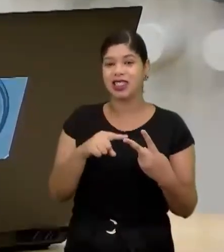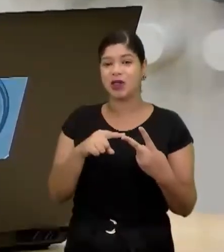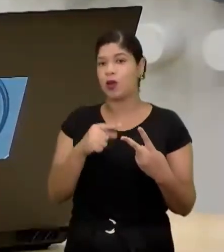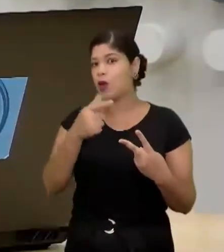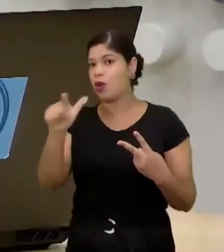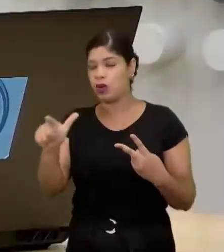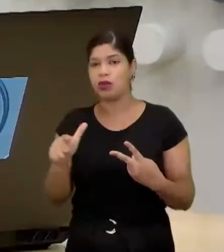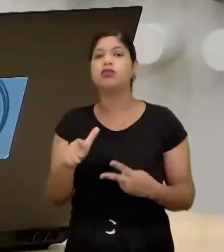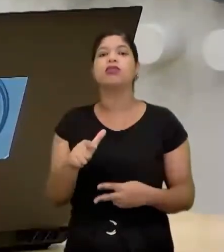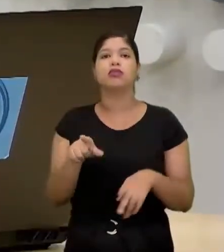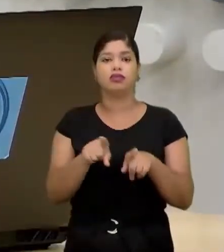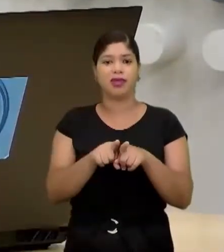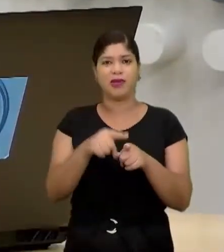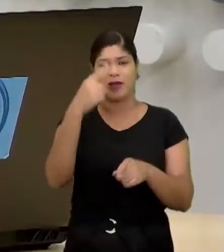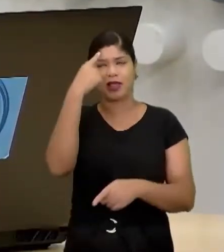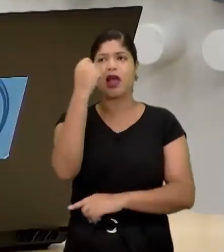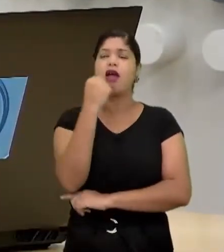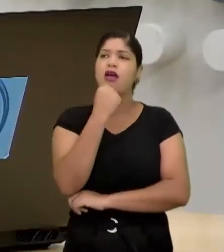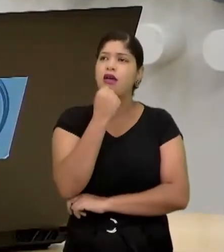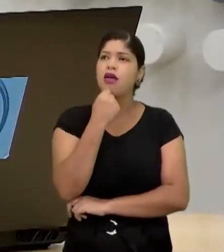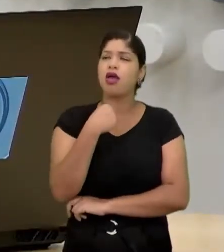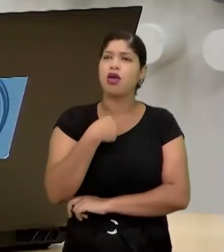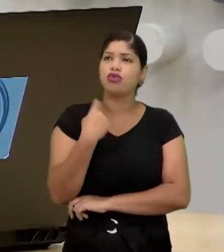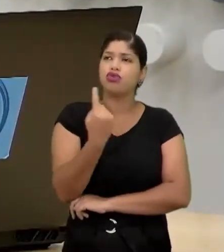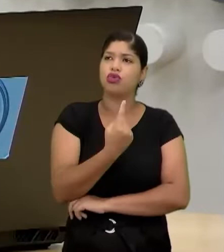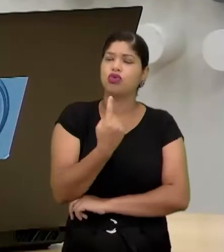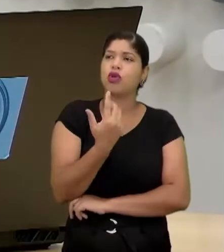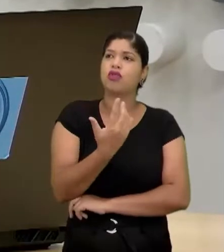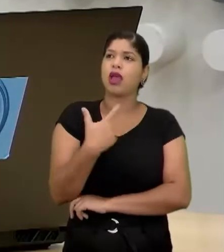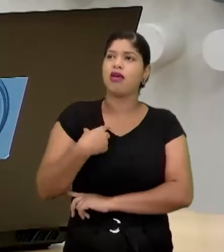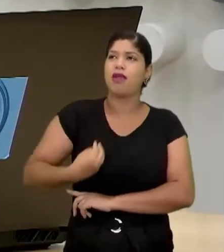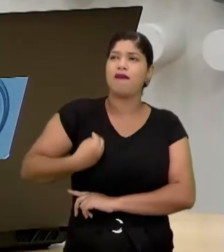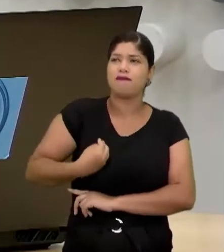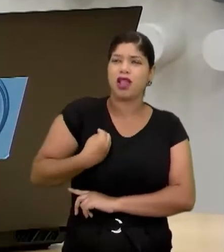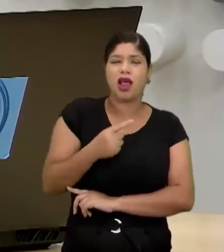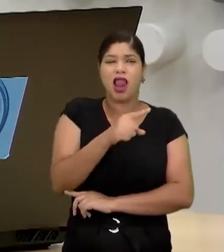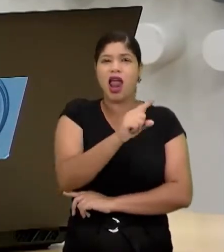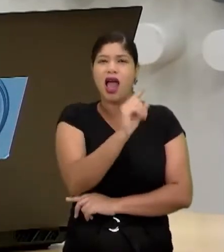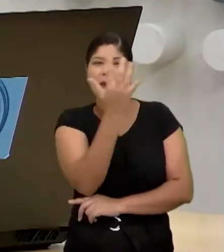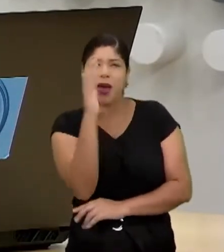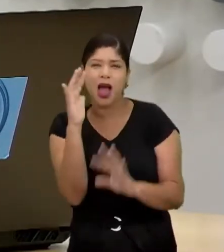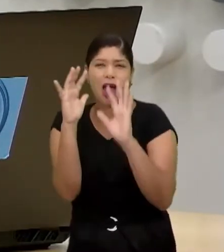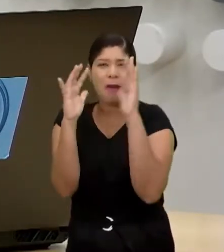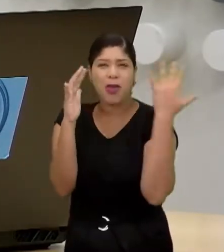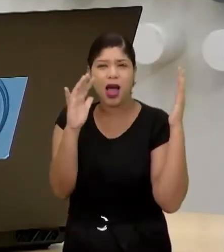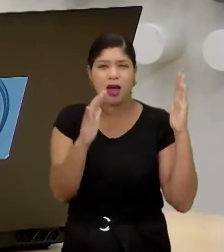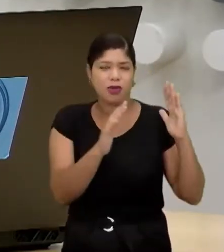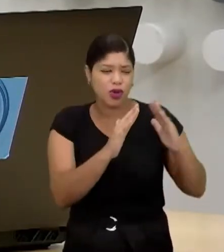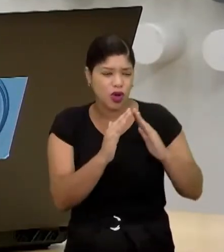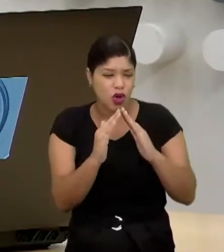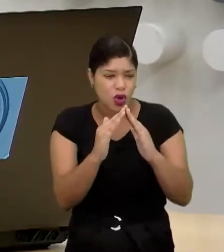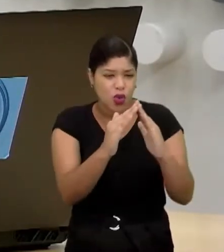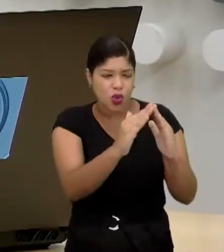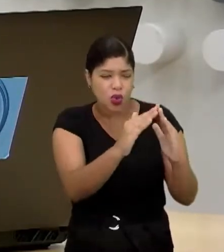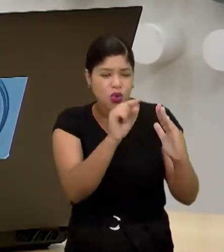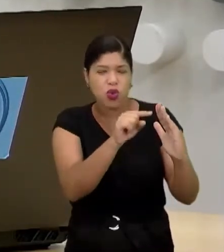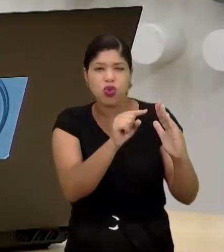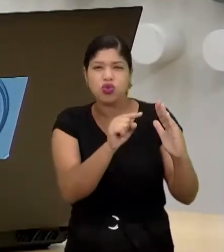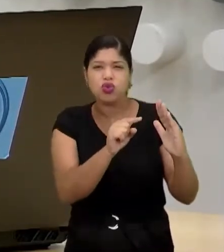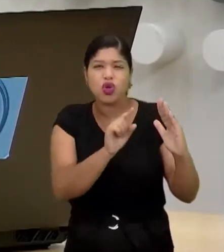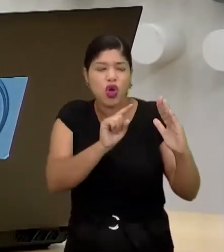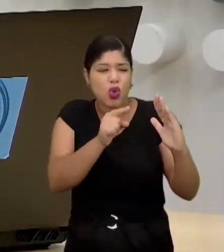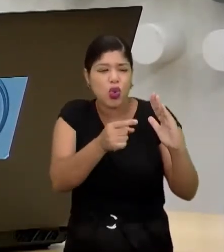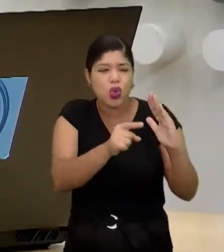uma vida isolada e ele vai realmente eles vai para uma cabana isolada no meio de uma floresta em